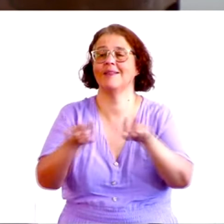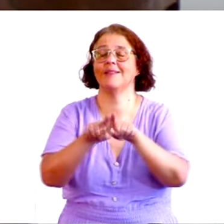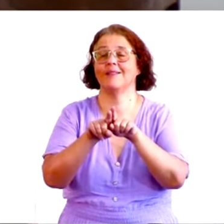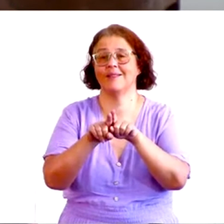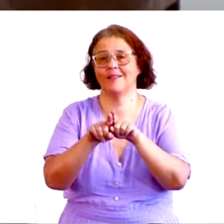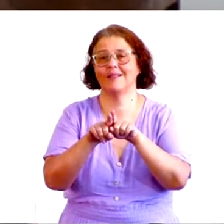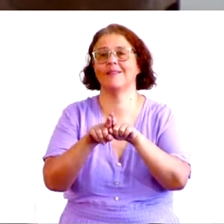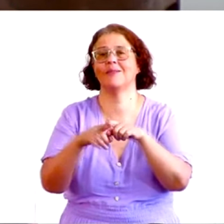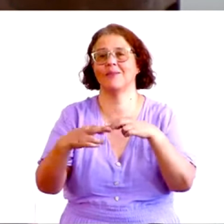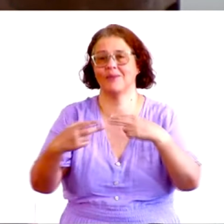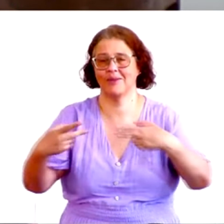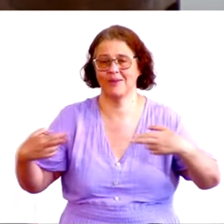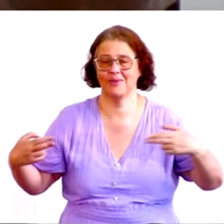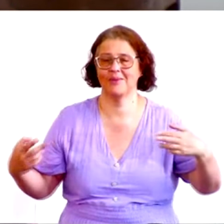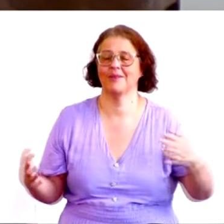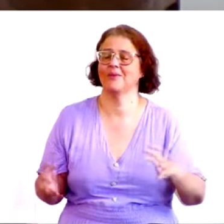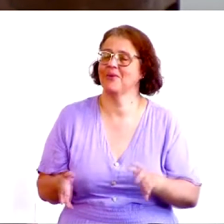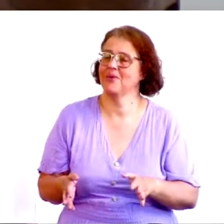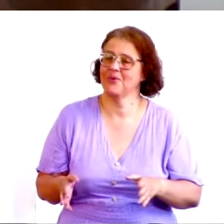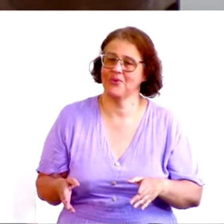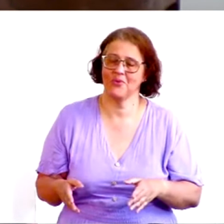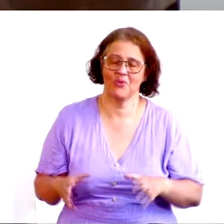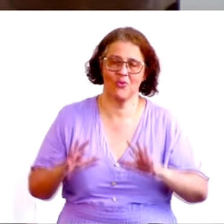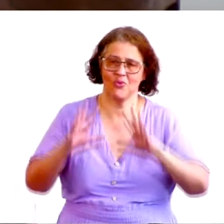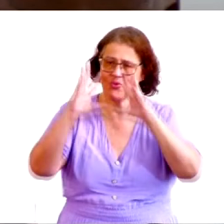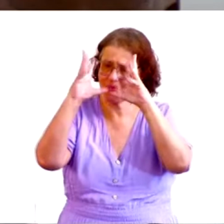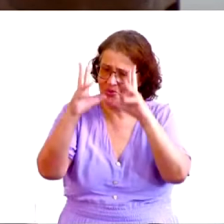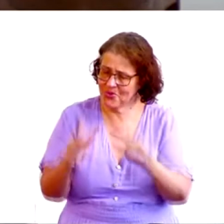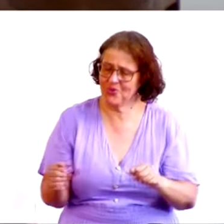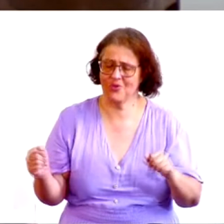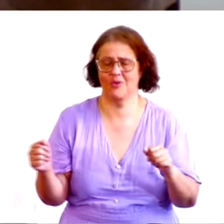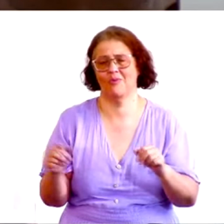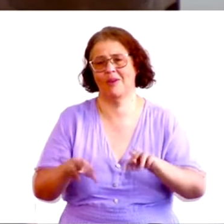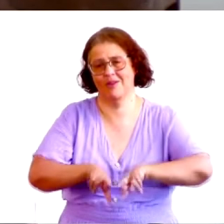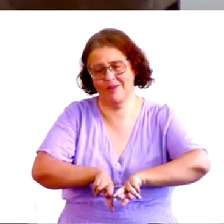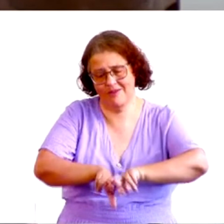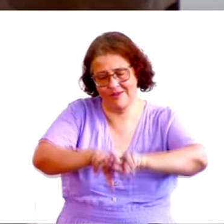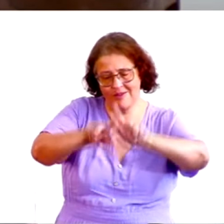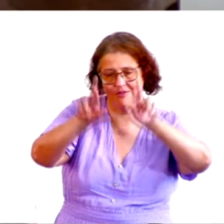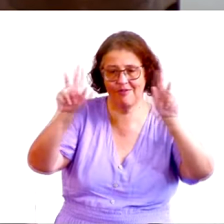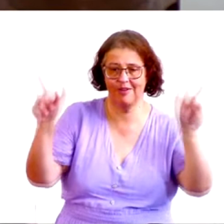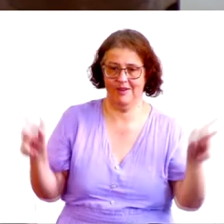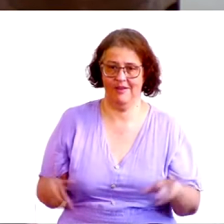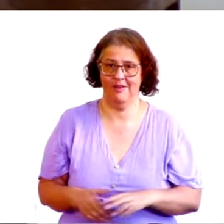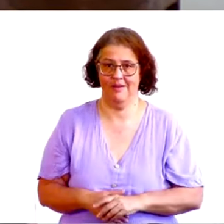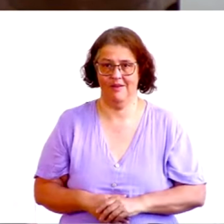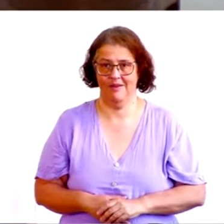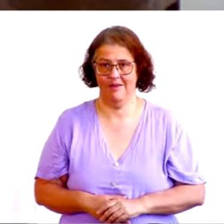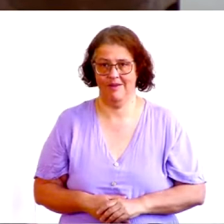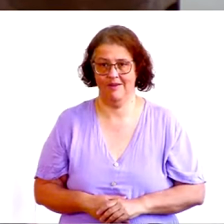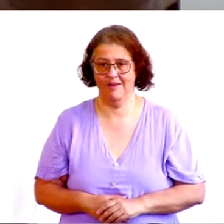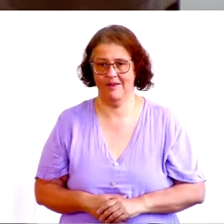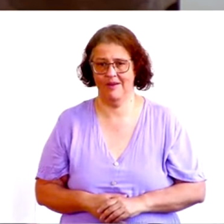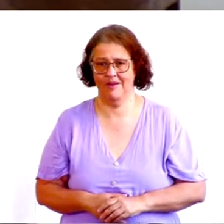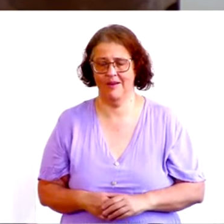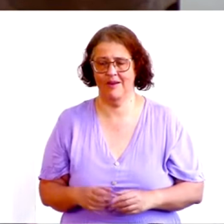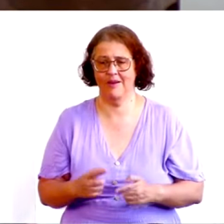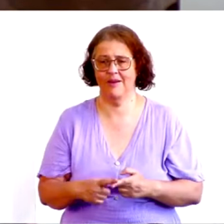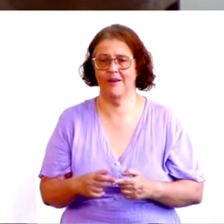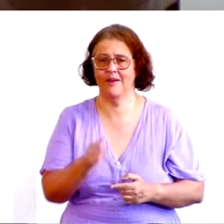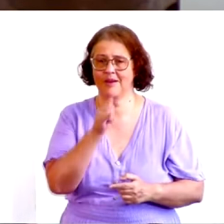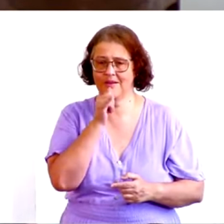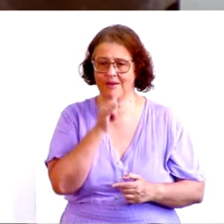então seus medos ficam bem menores natal é isso Natal não é comemorar um 25 de dezembro só